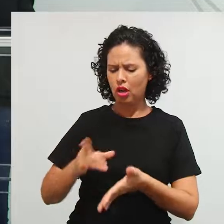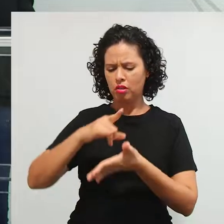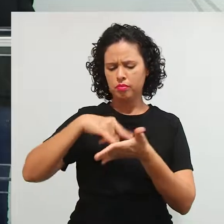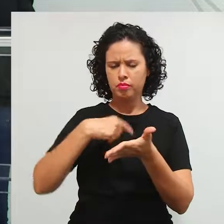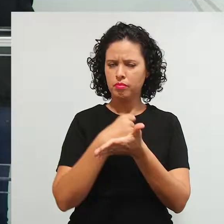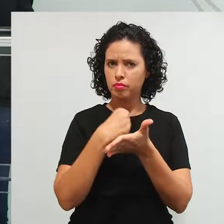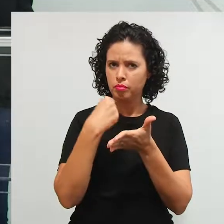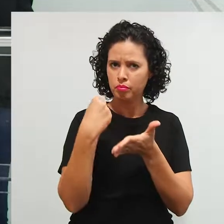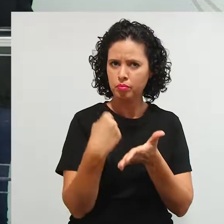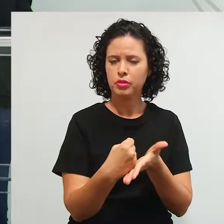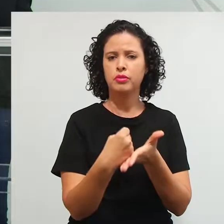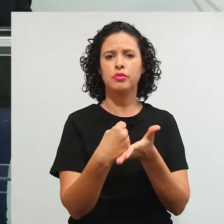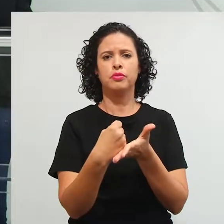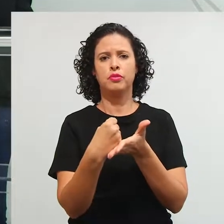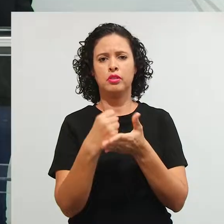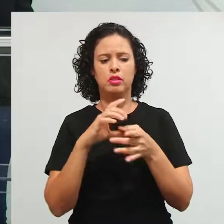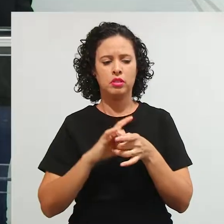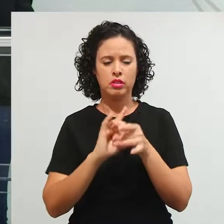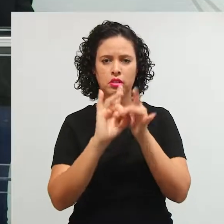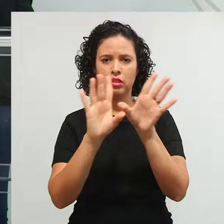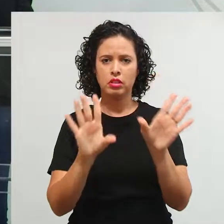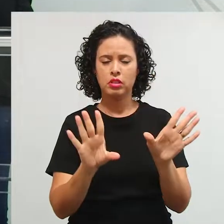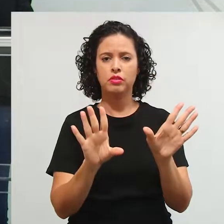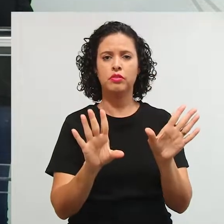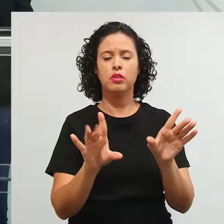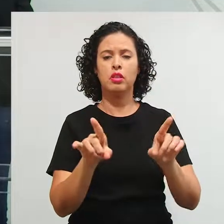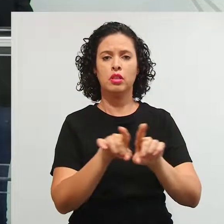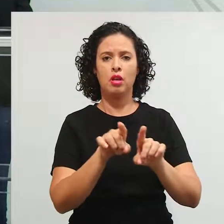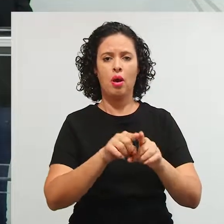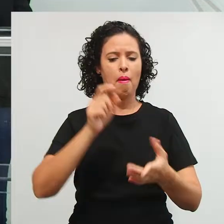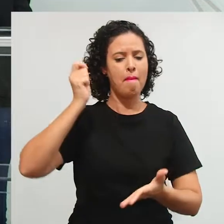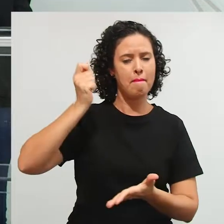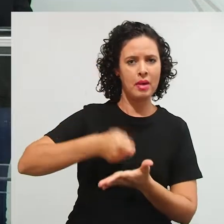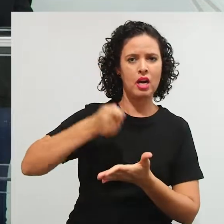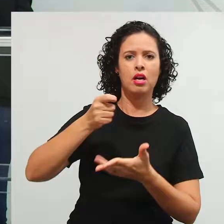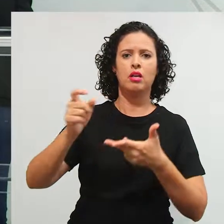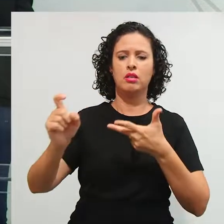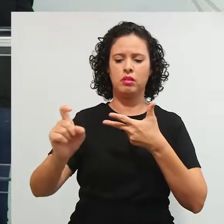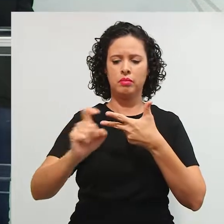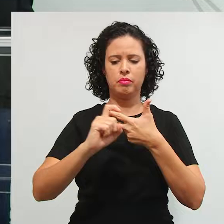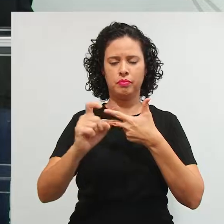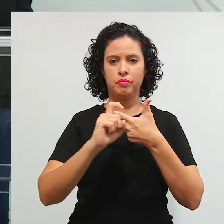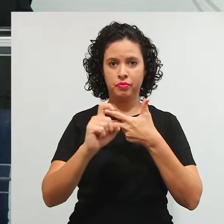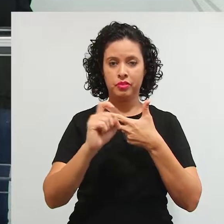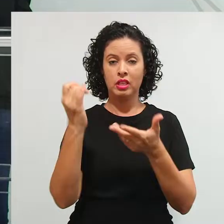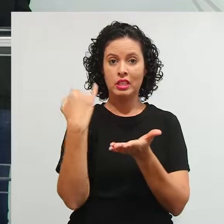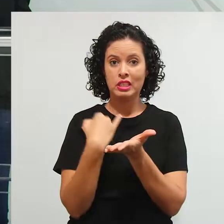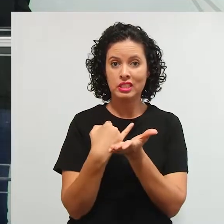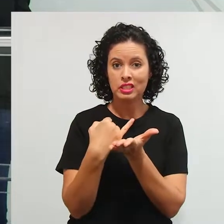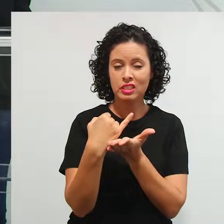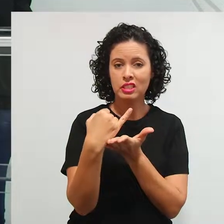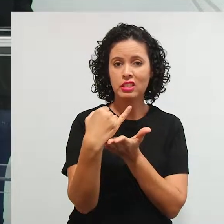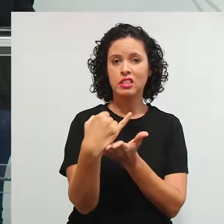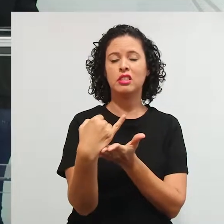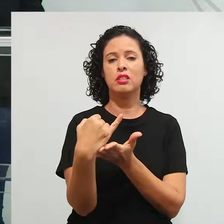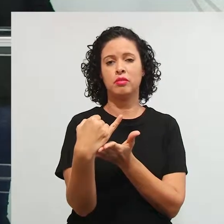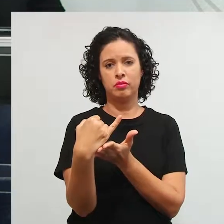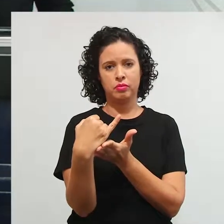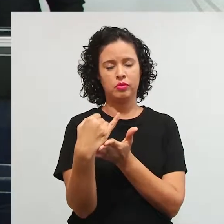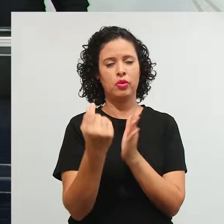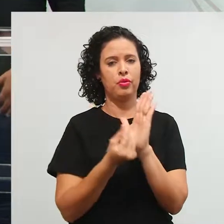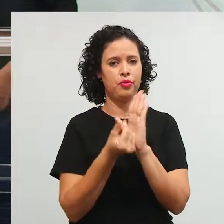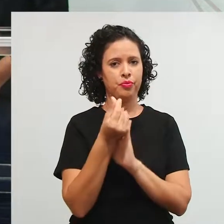autorizado, que foi aprovado e que foi sancionado pelo Executivo e iniciamos a execução do